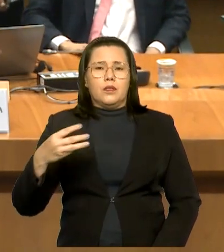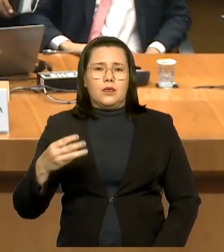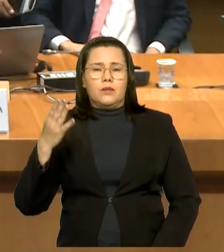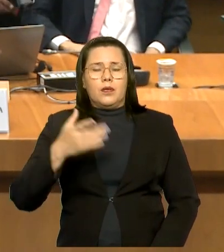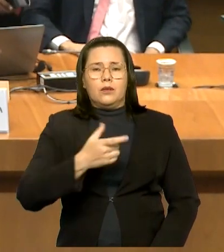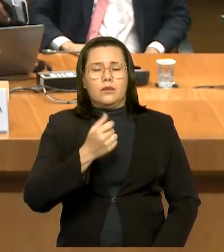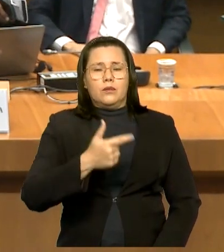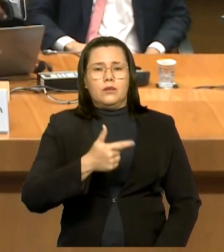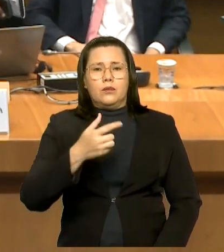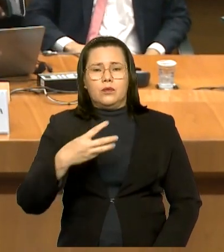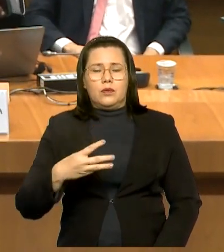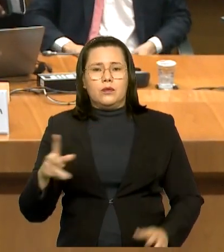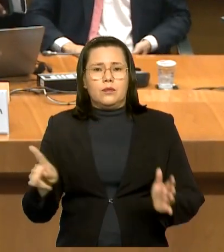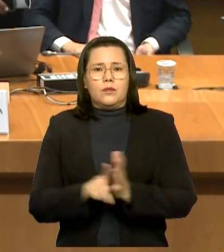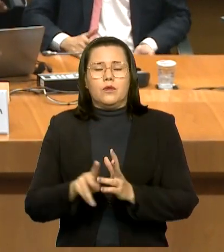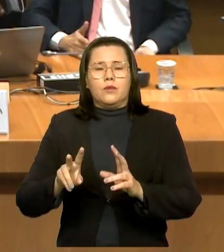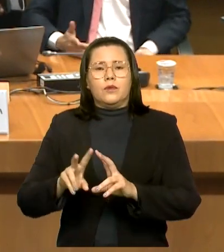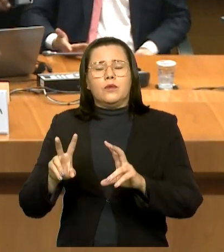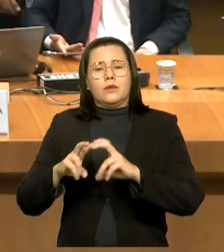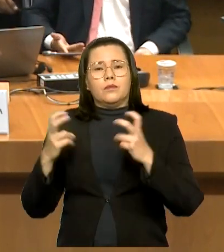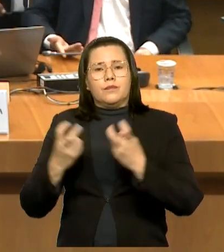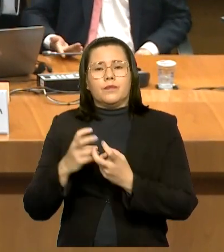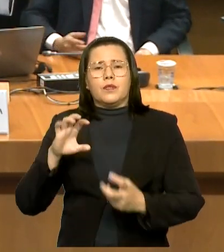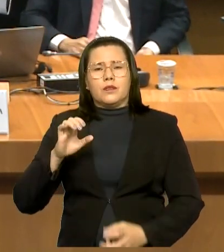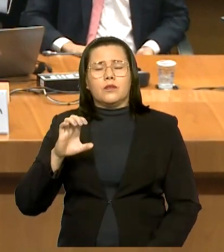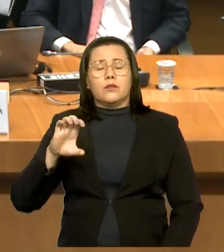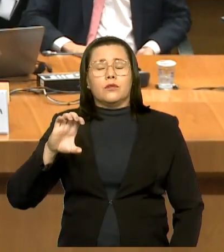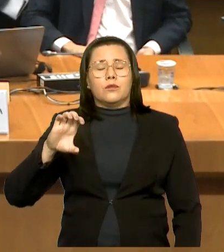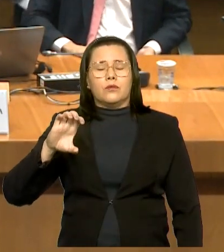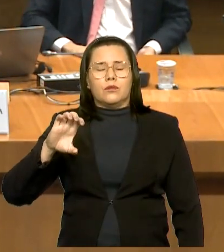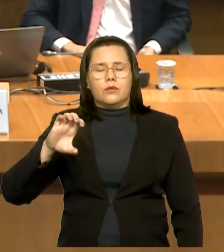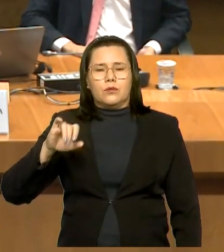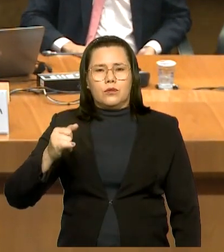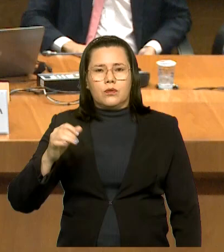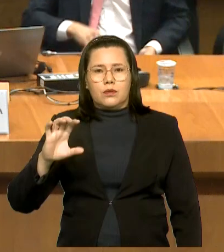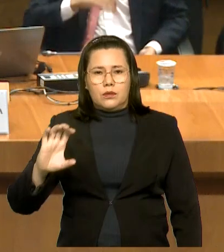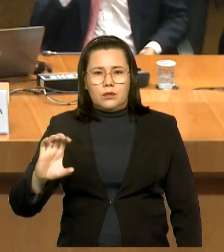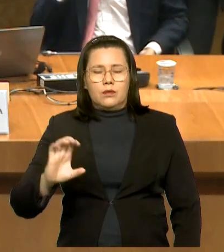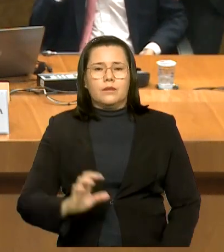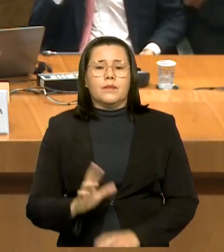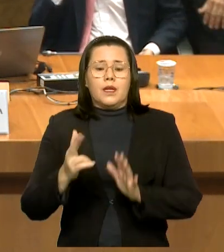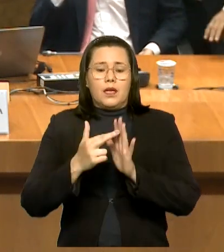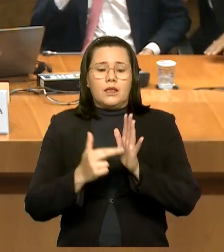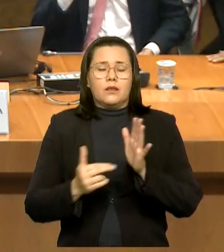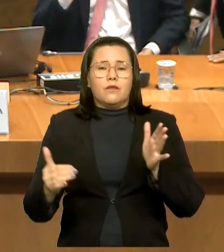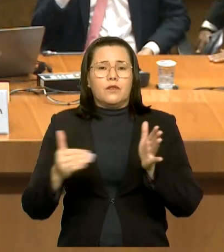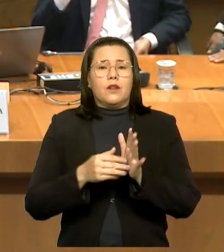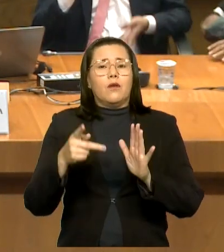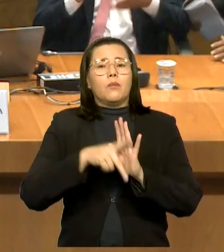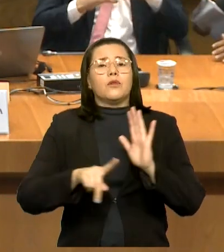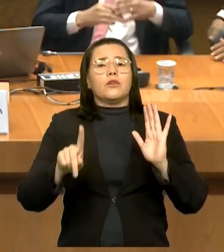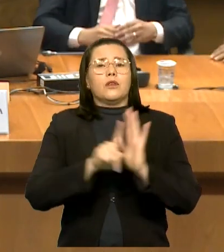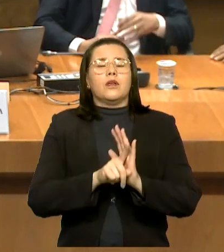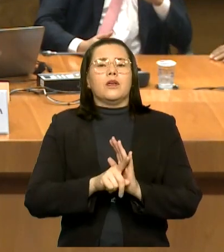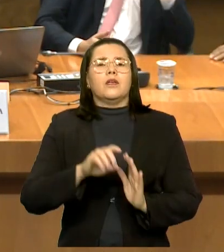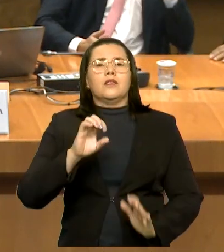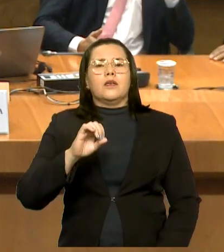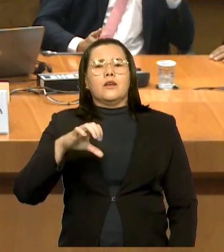10.033/2023 da Comissão de Constituição, Justiça e Cidadania em redação final ao projeto de lei número